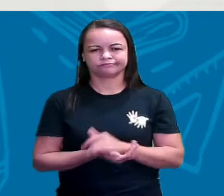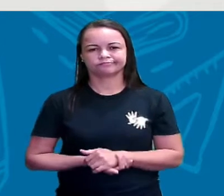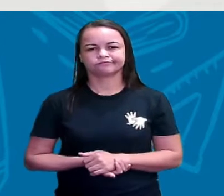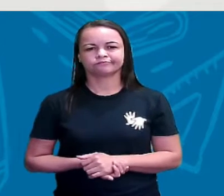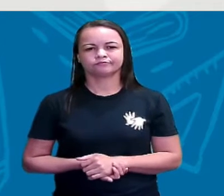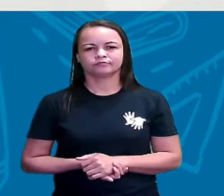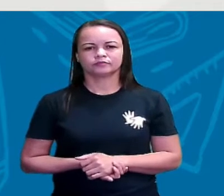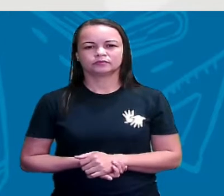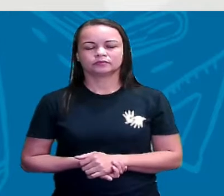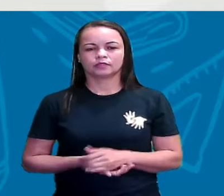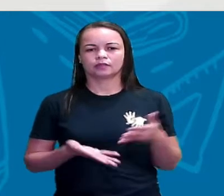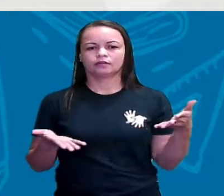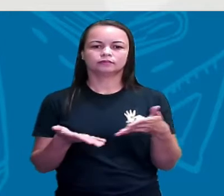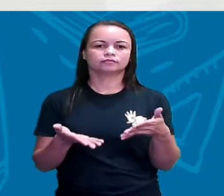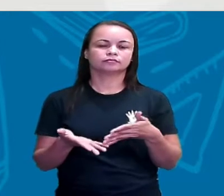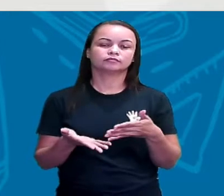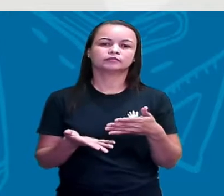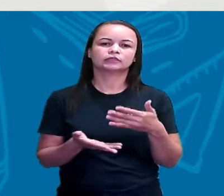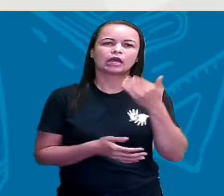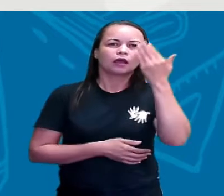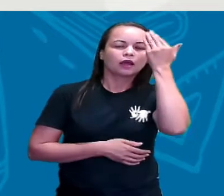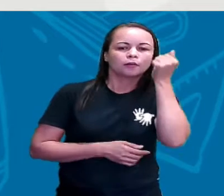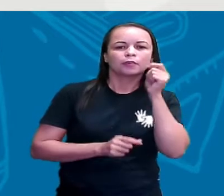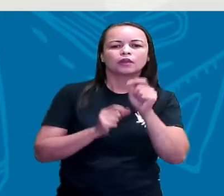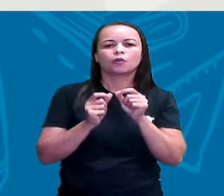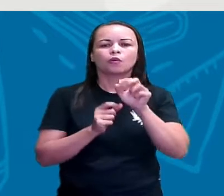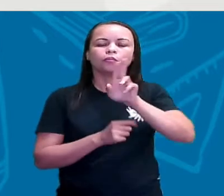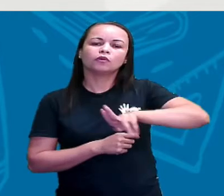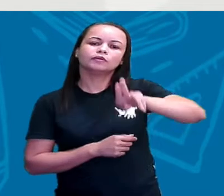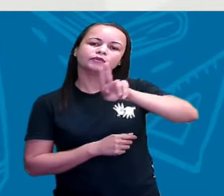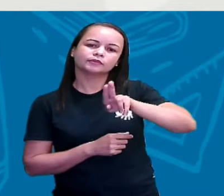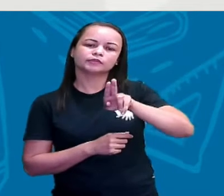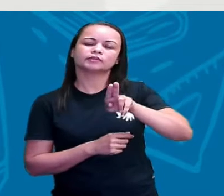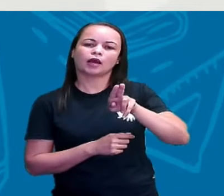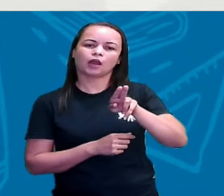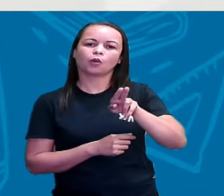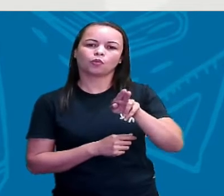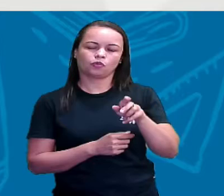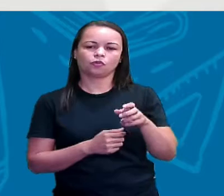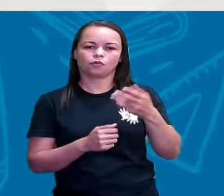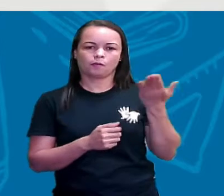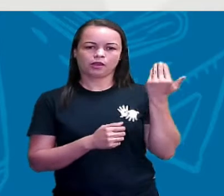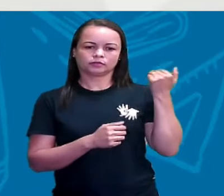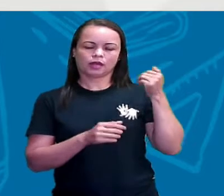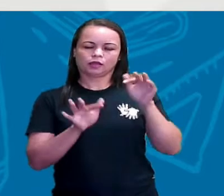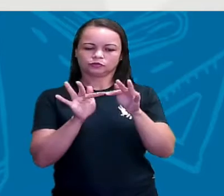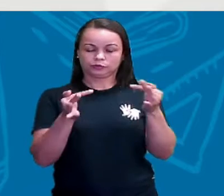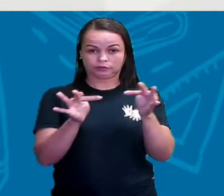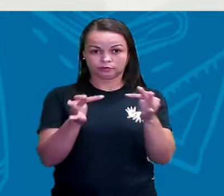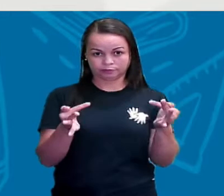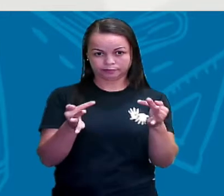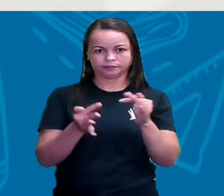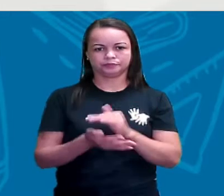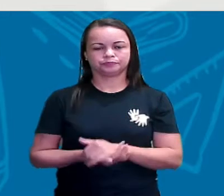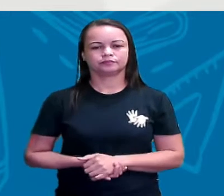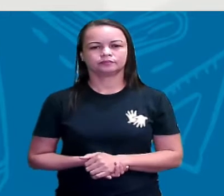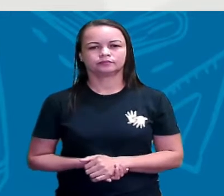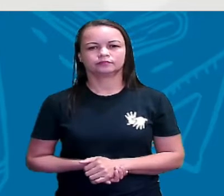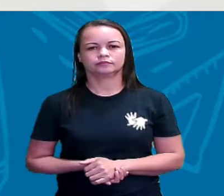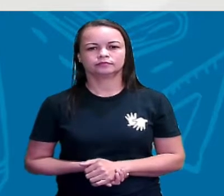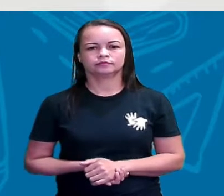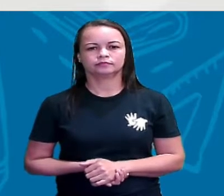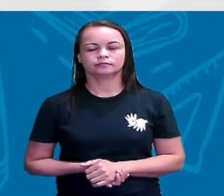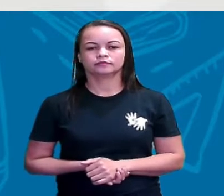Bom, agora eu quero saber como é que a gente usa esse simple past. Vamos descobrir todos os segredos. Quando